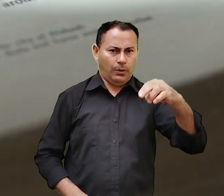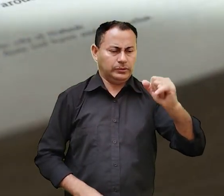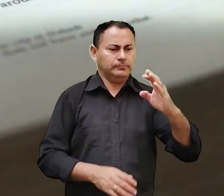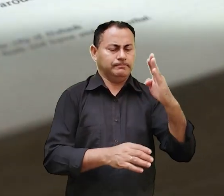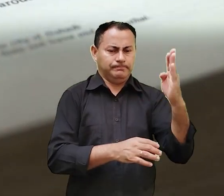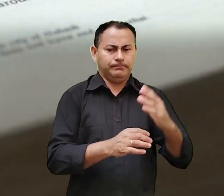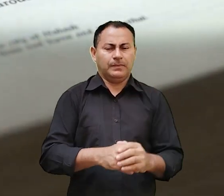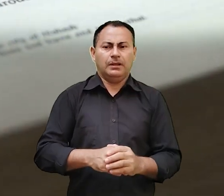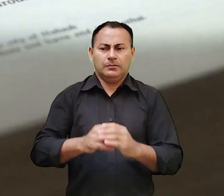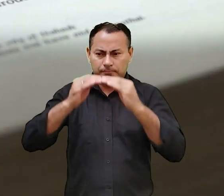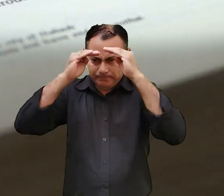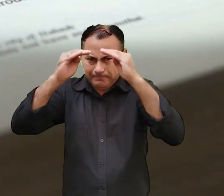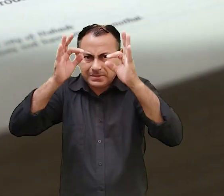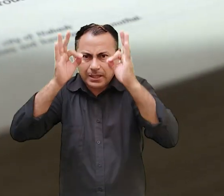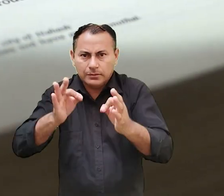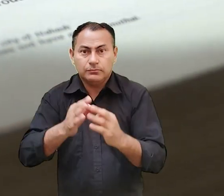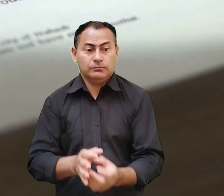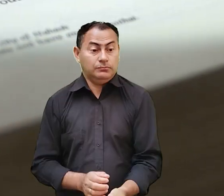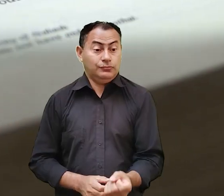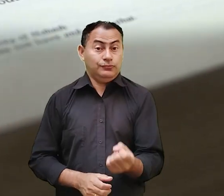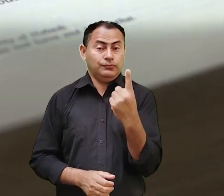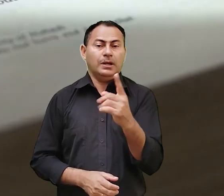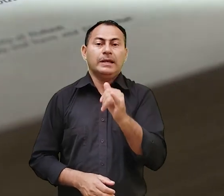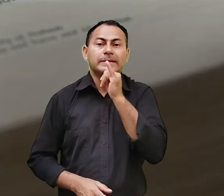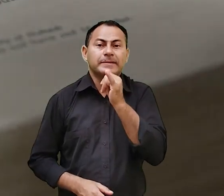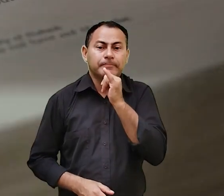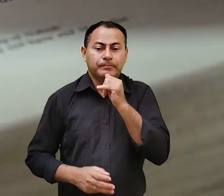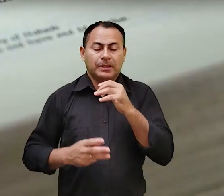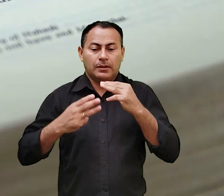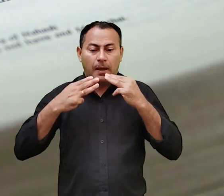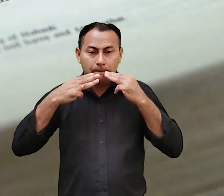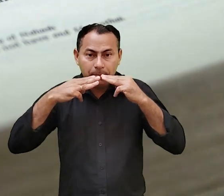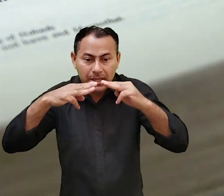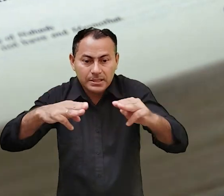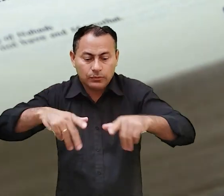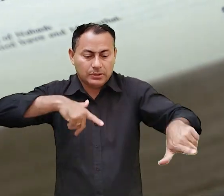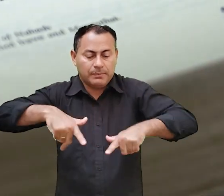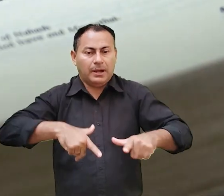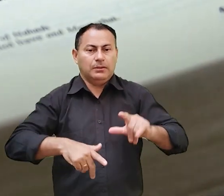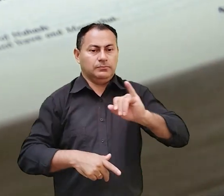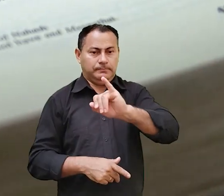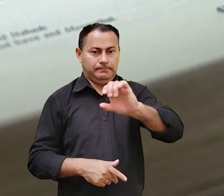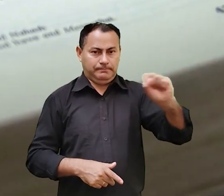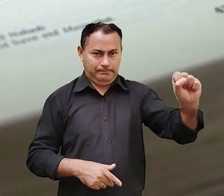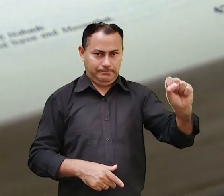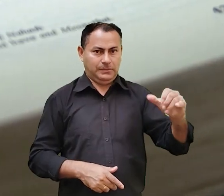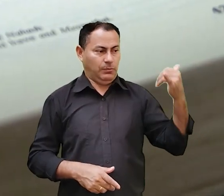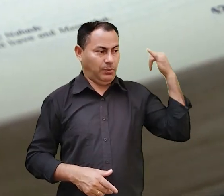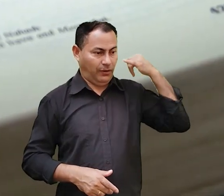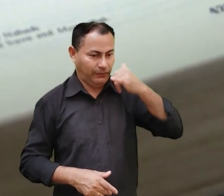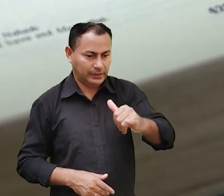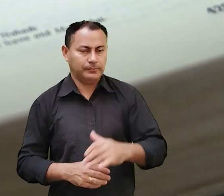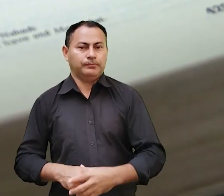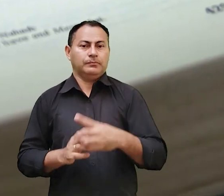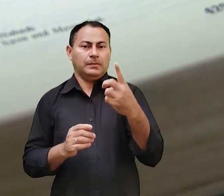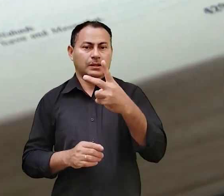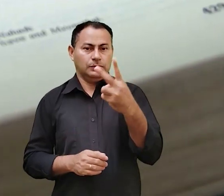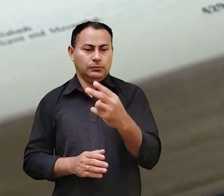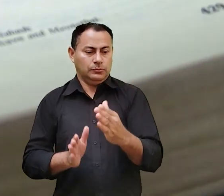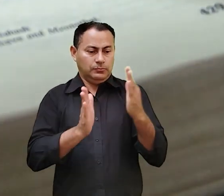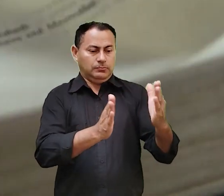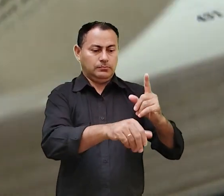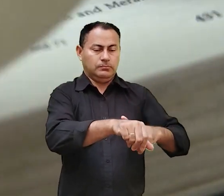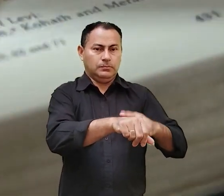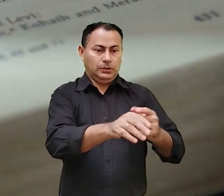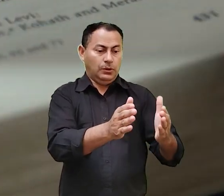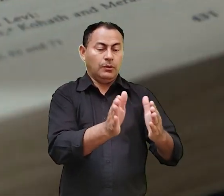foi cumprida ao pé da letra e é um incrível exemplo do ministério profético de Isaías. A segunda parte do livro